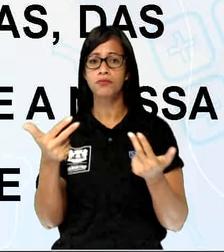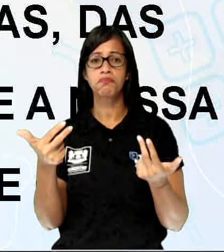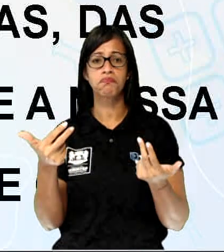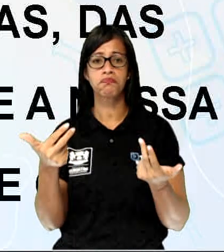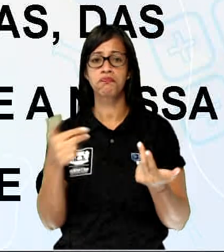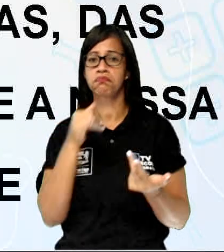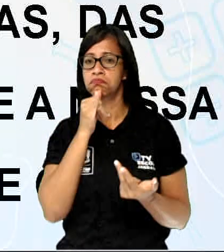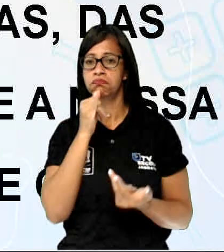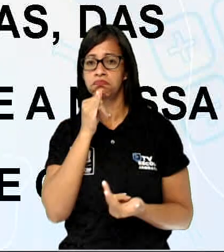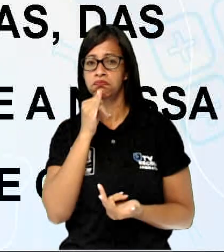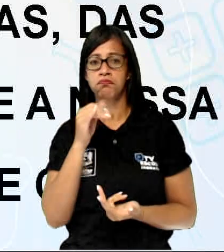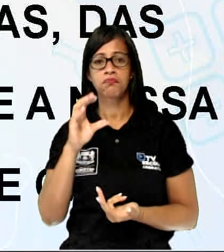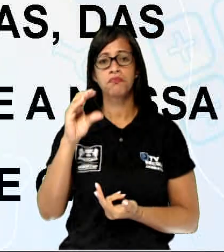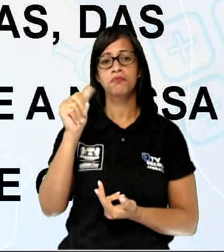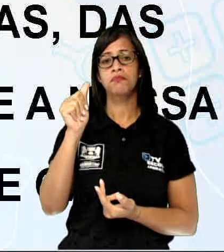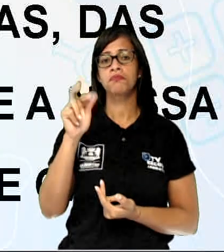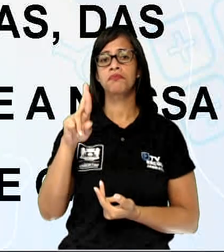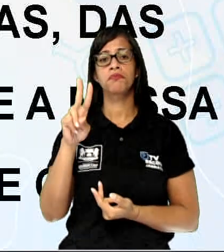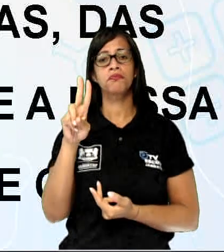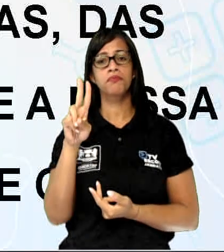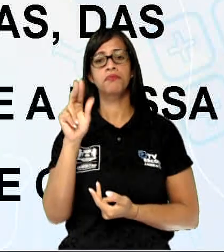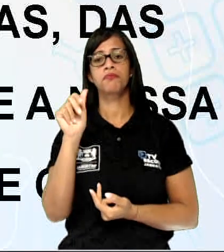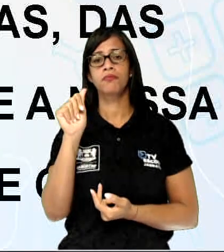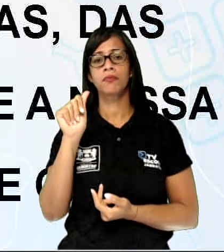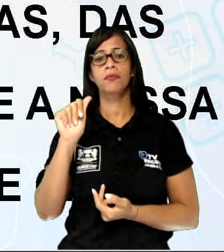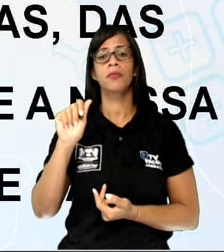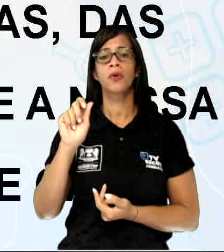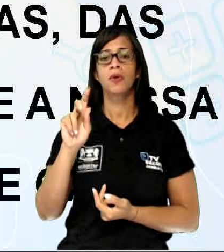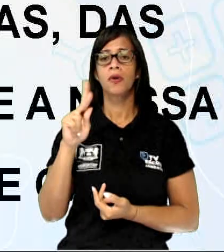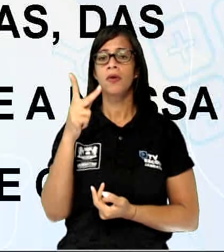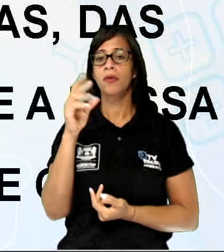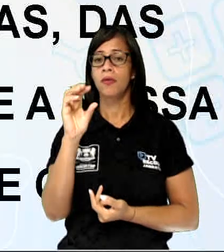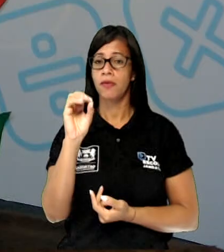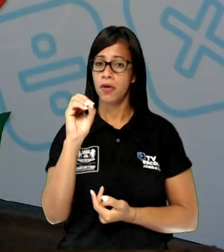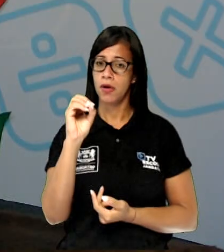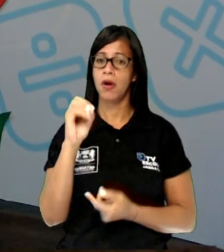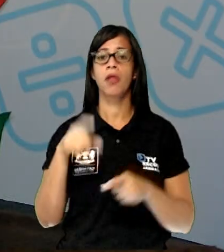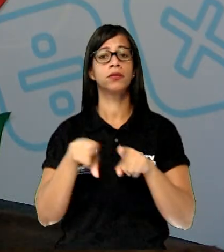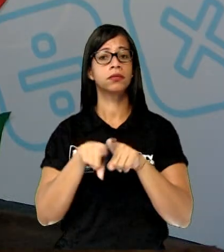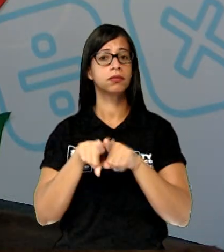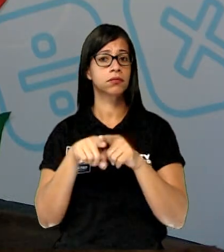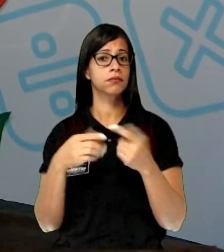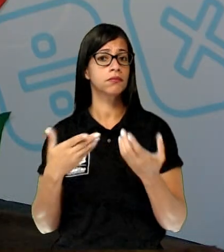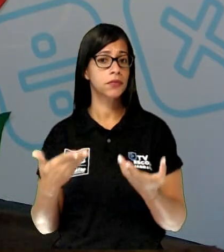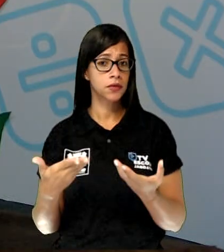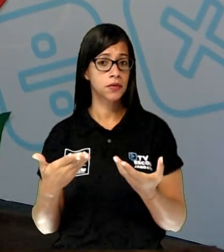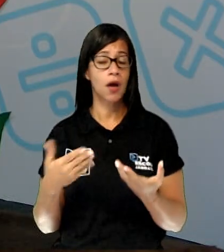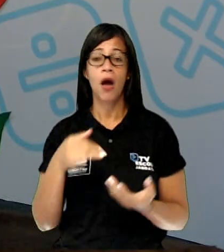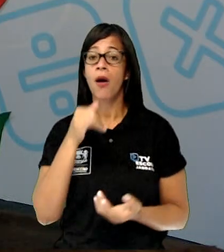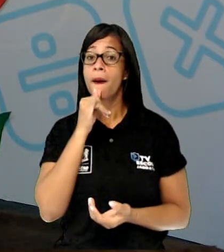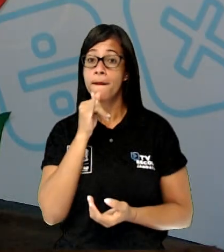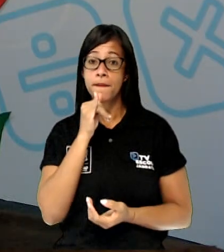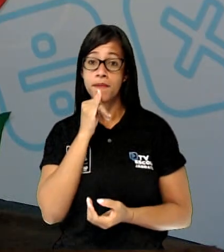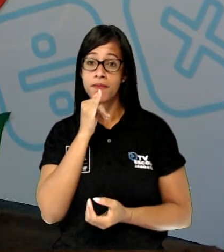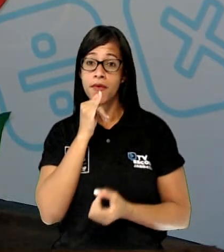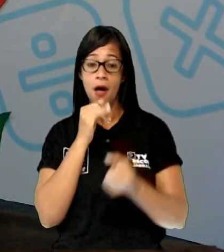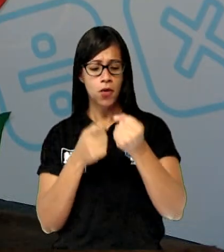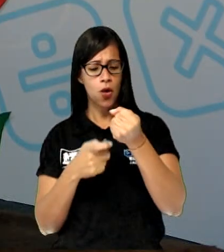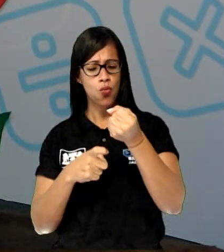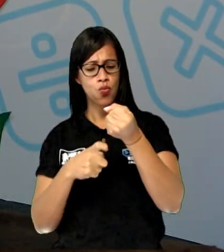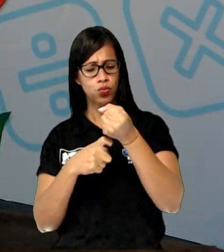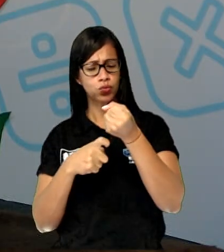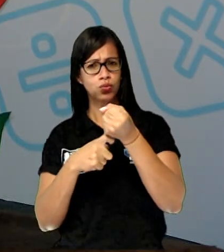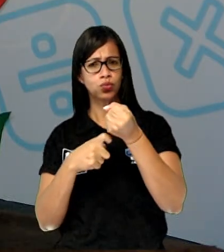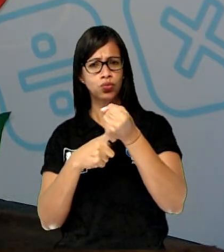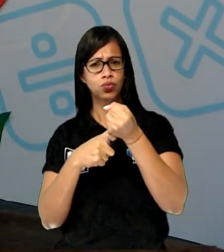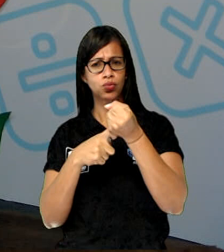e a nossa castanha de caju. Já imaginaram? Aquela fruta do caju que a gente come, que é aquela parte